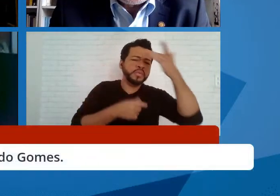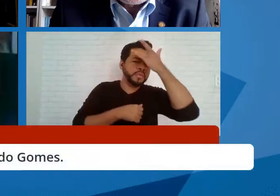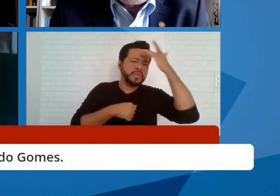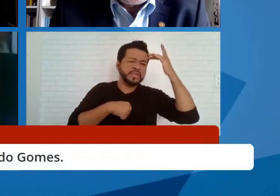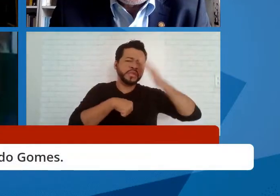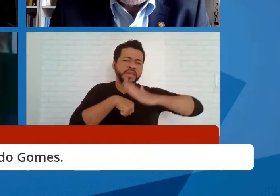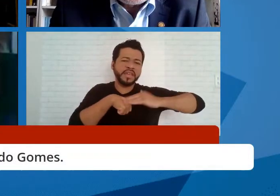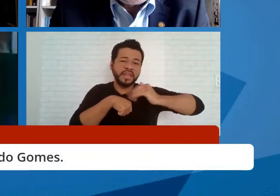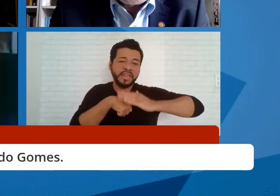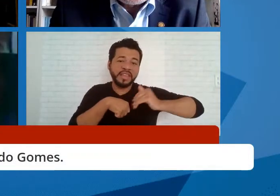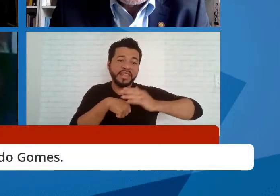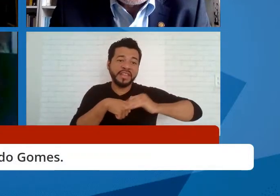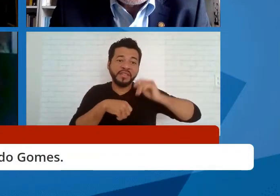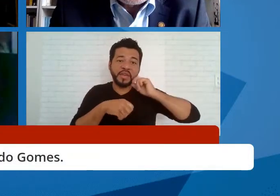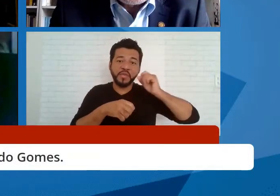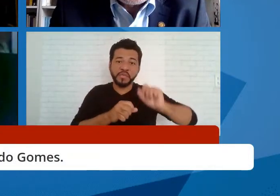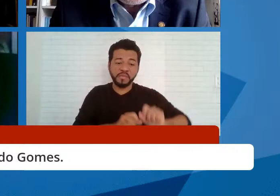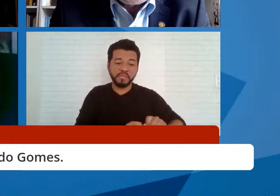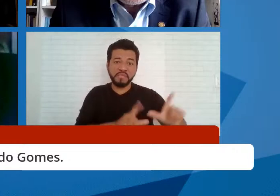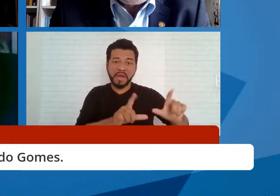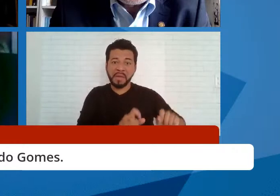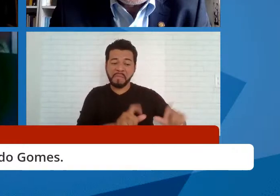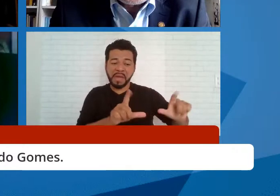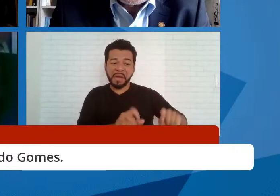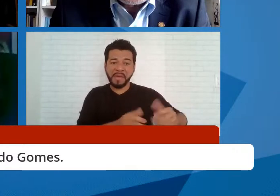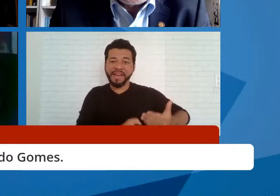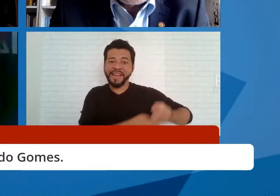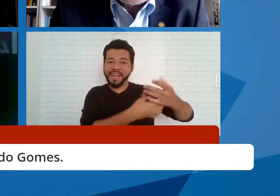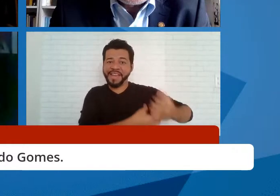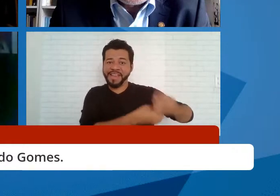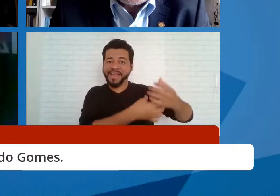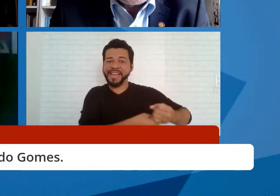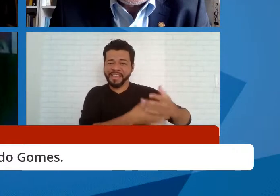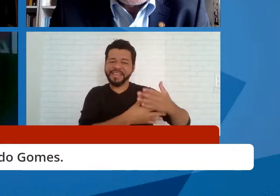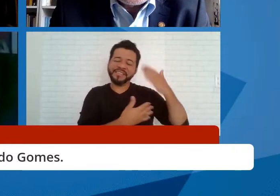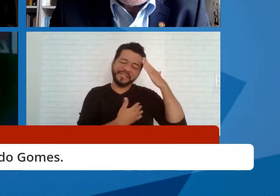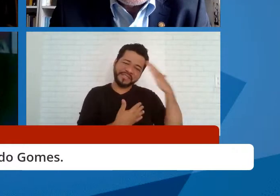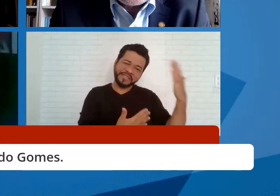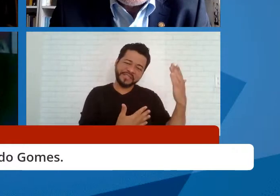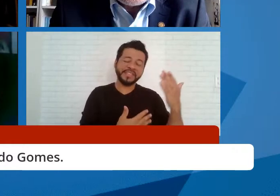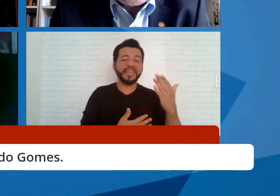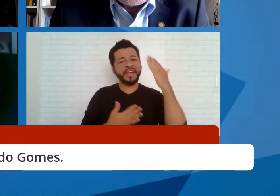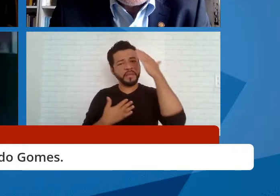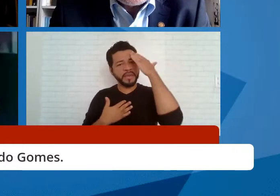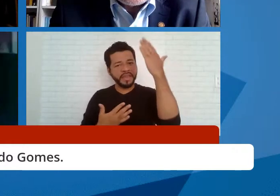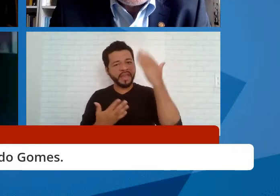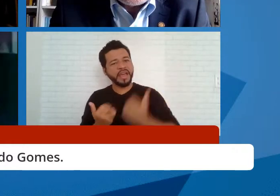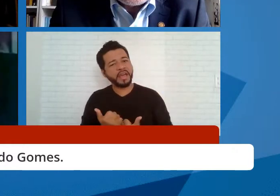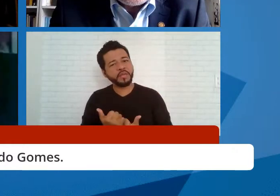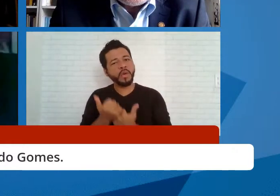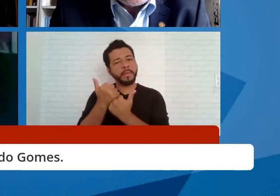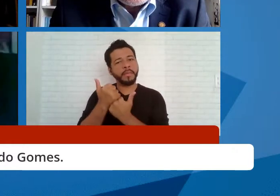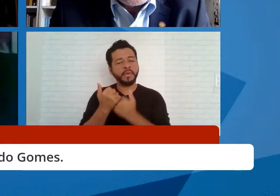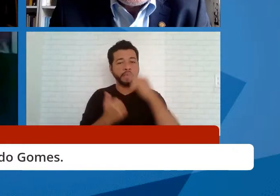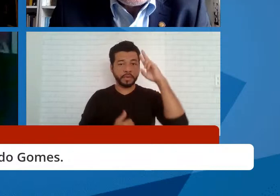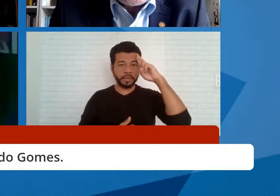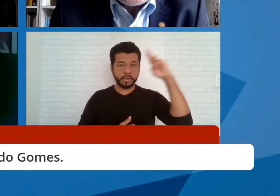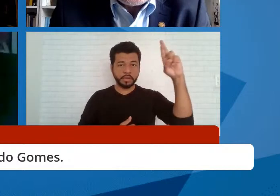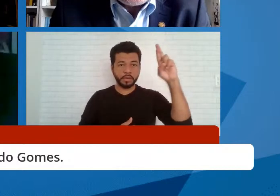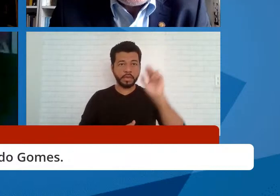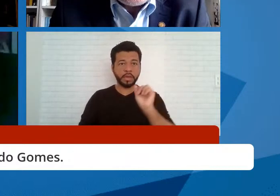apareceu aqui na tela, né? Bom, eu queria agradecer imensamente o apoio da diretoria da Amped,